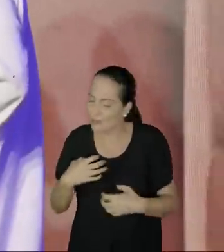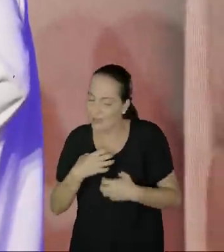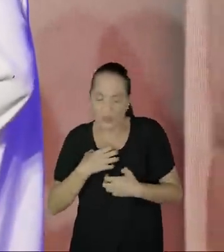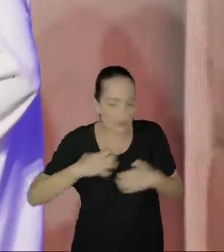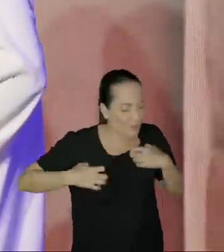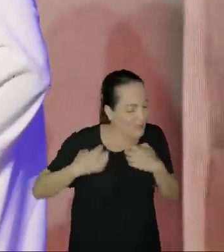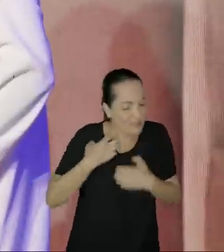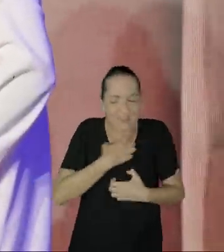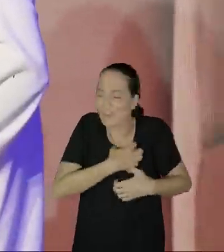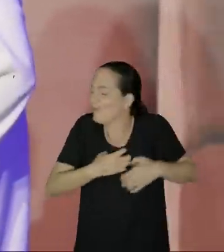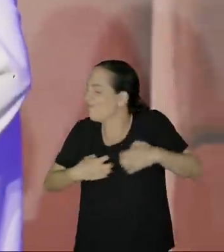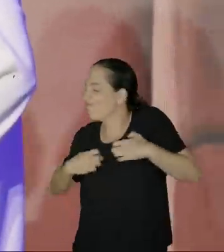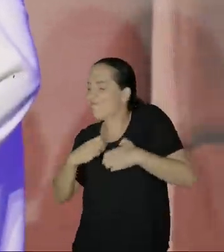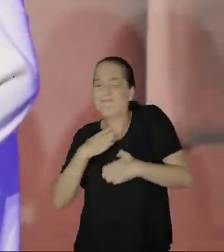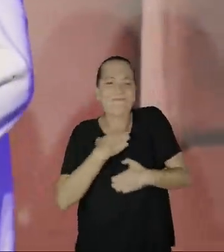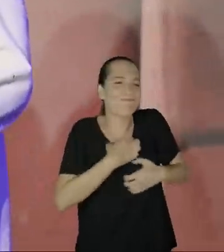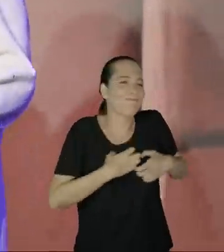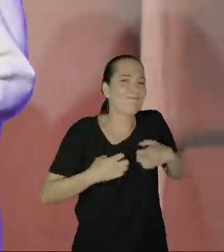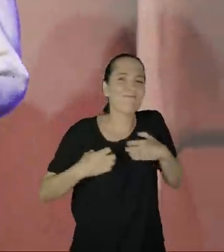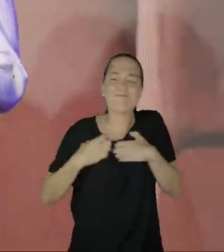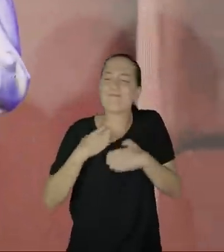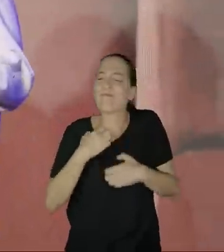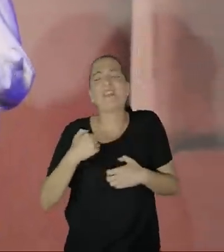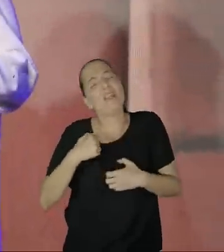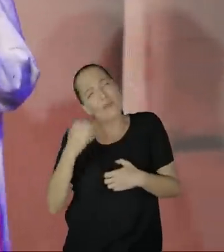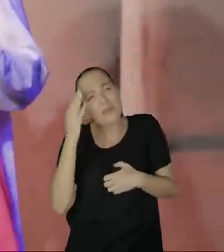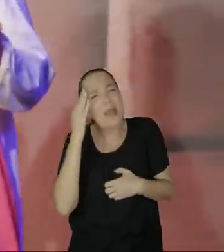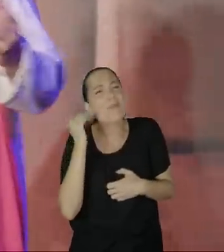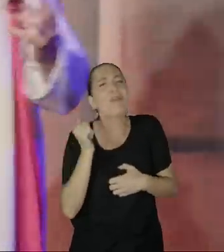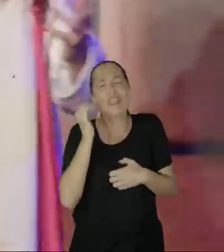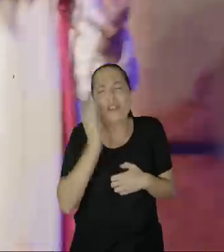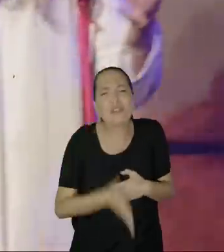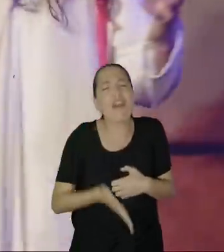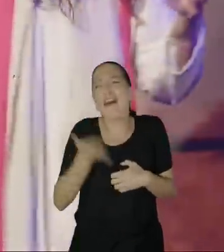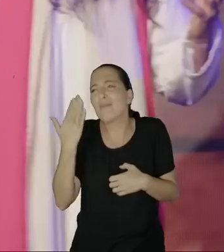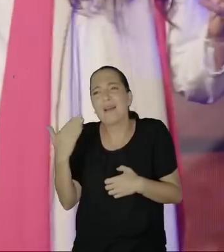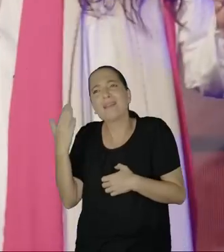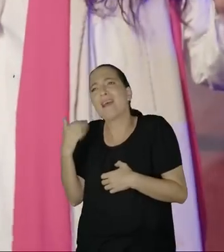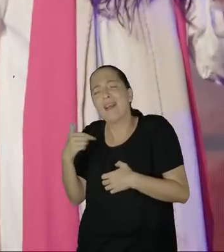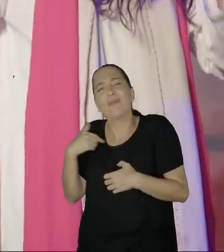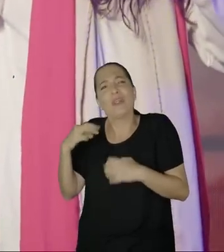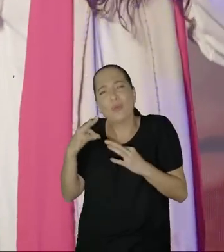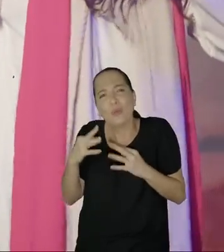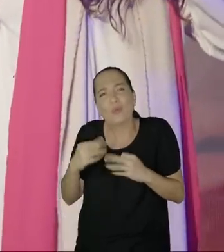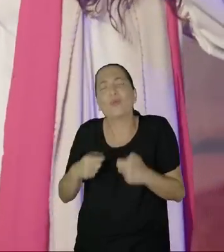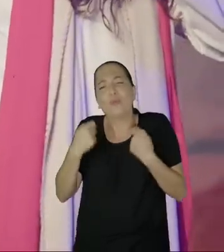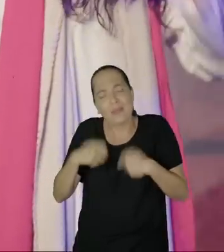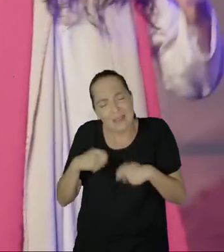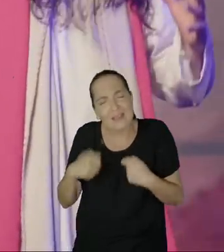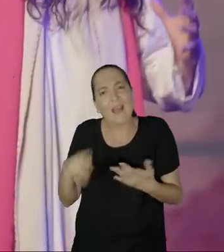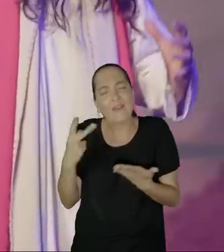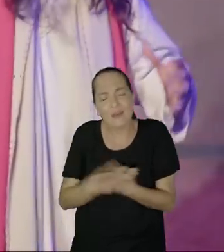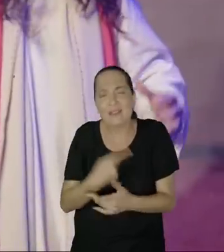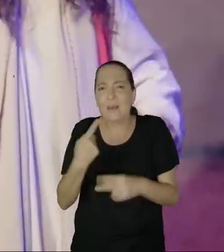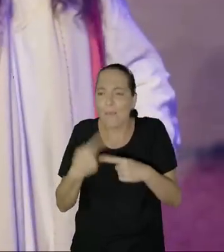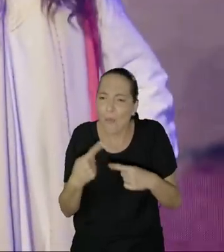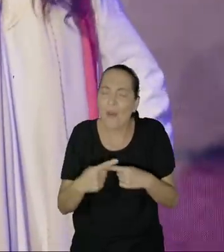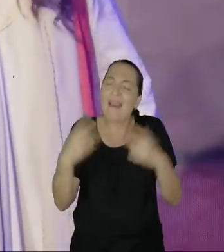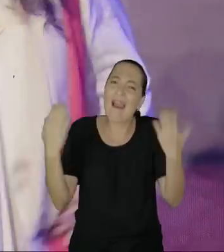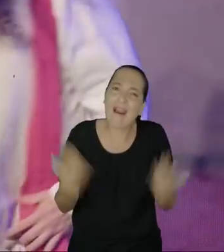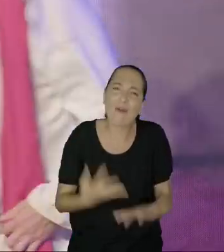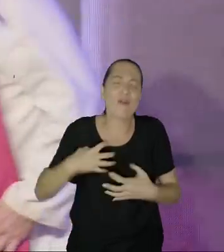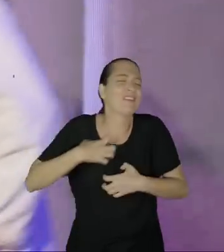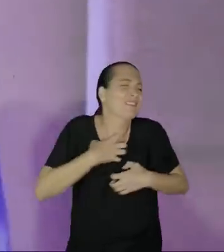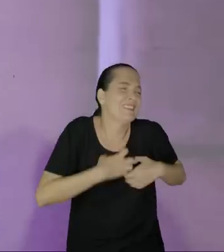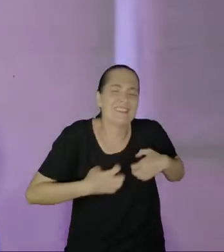terrível. Se eu já sabia que tudo isso tinha que acontecer, porque agora...